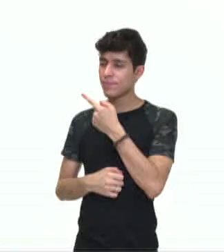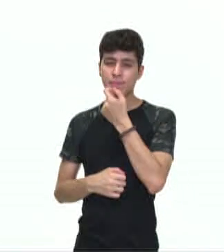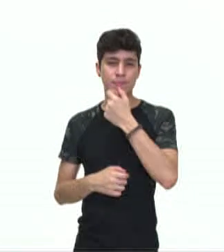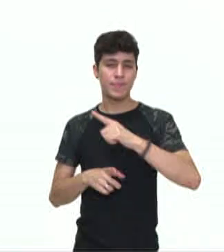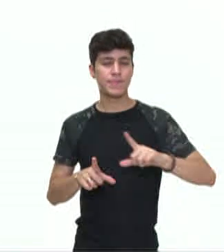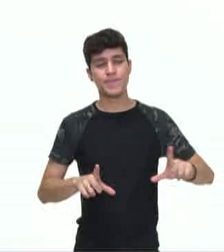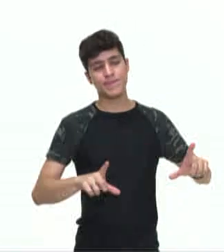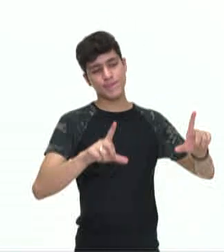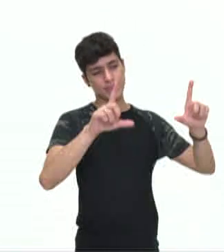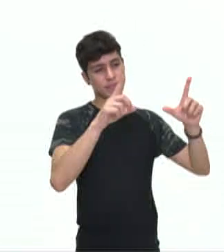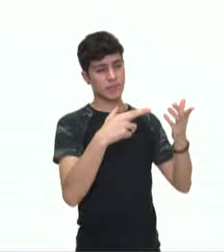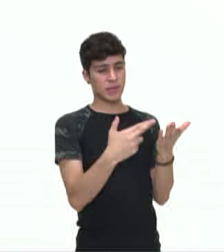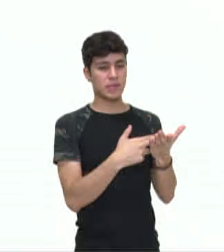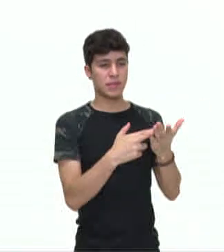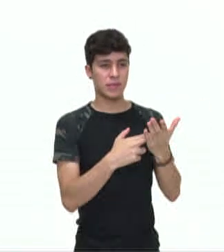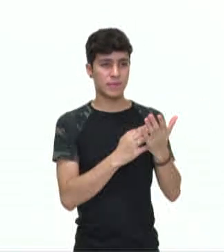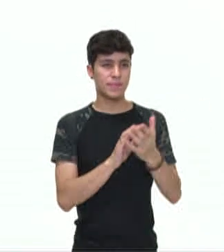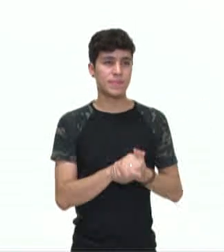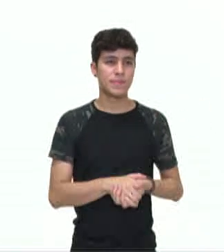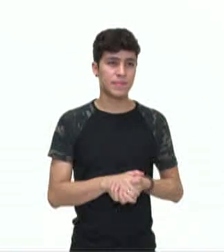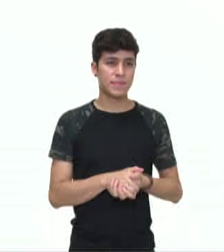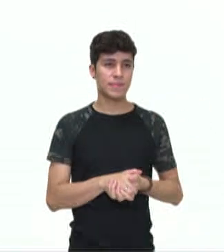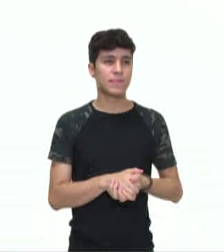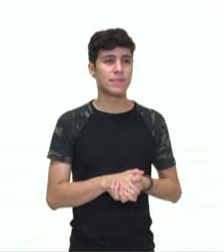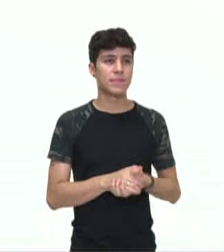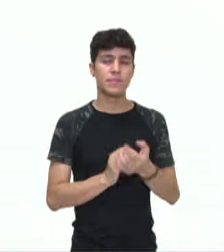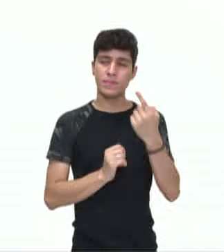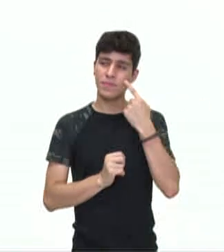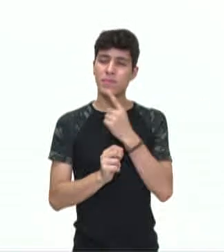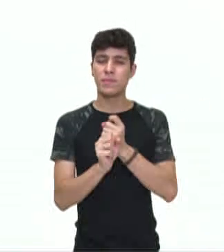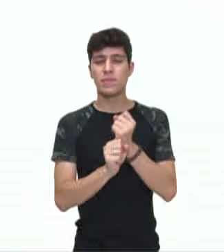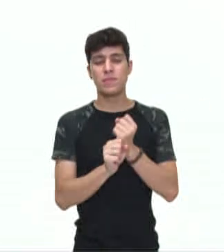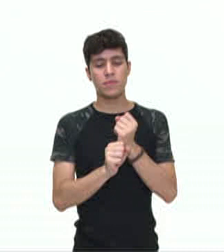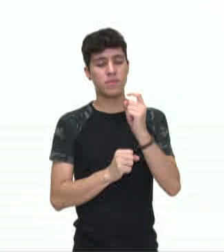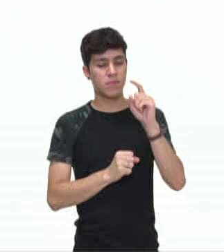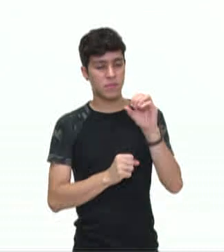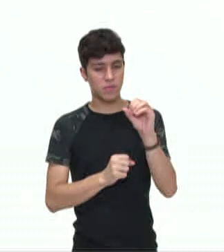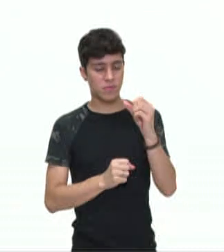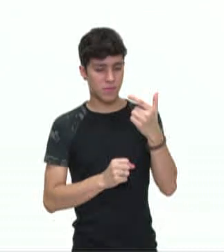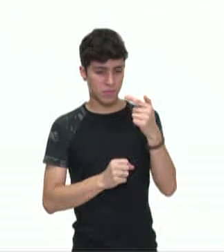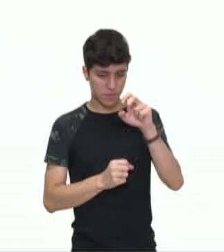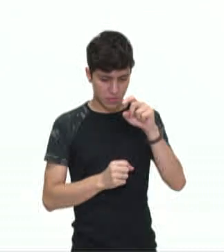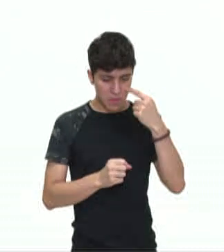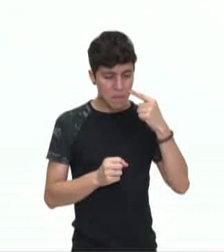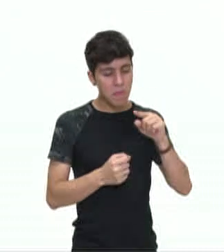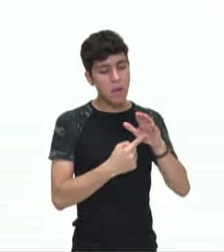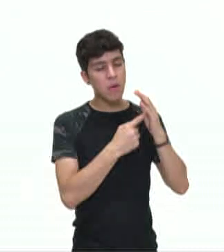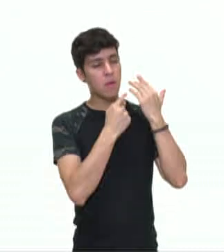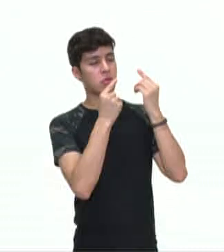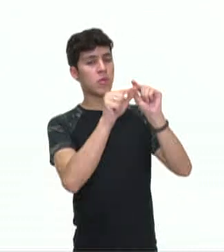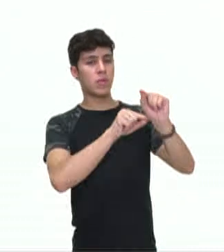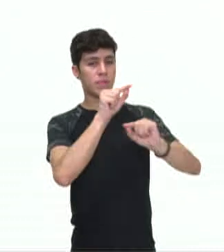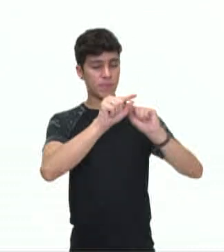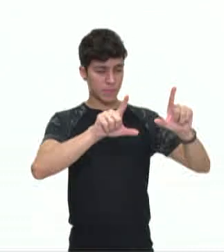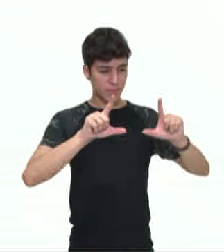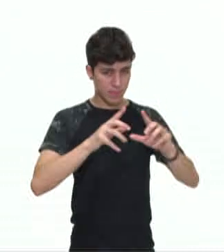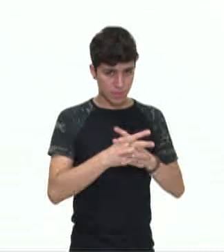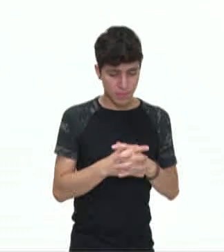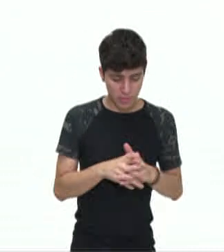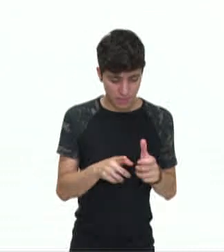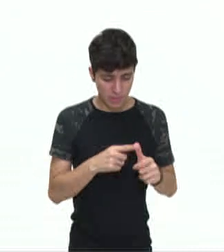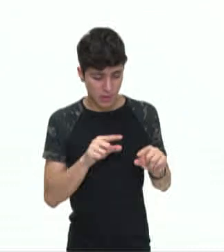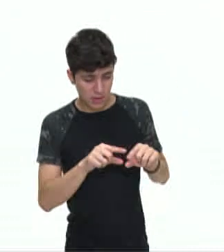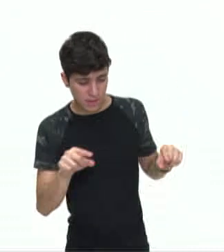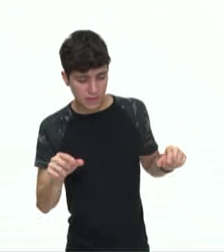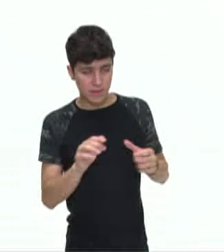trago para vocês, da revista Careta, de 1925. Nela, o que ela está mostrando para a gente? Bom, primeiro tem a